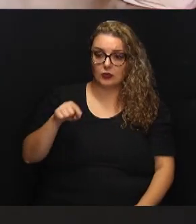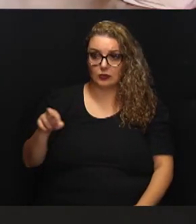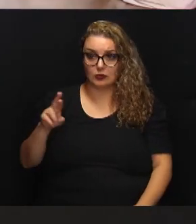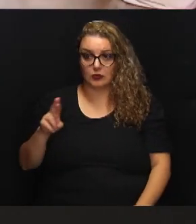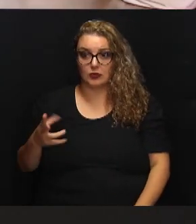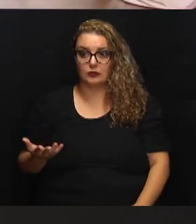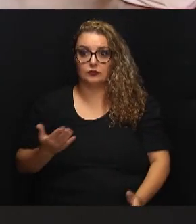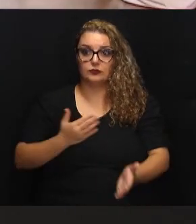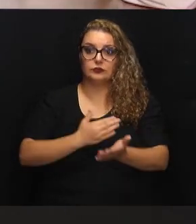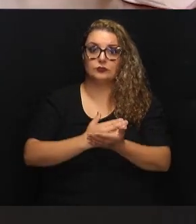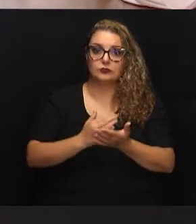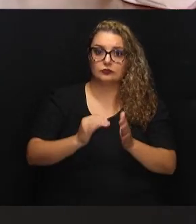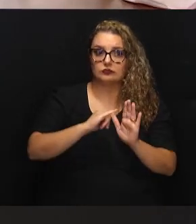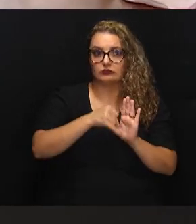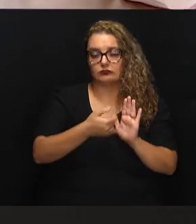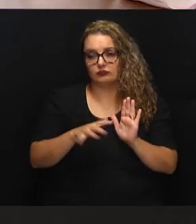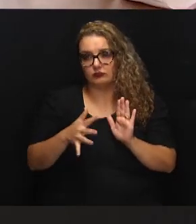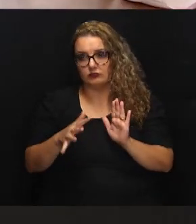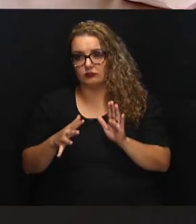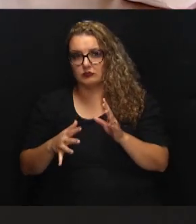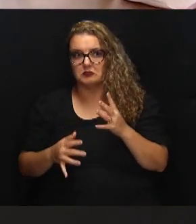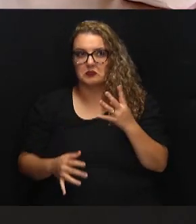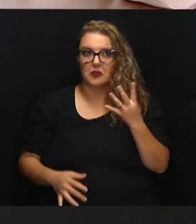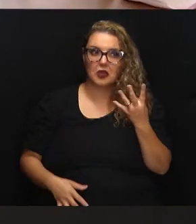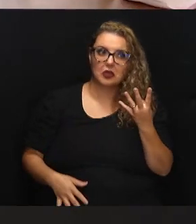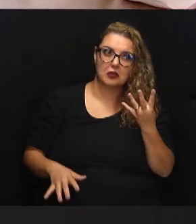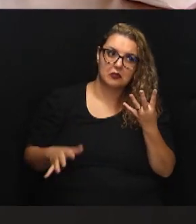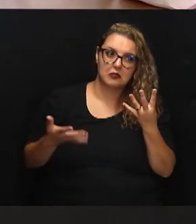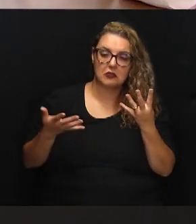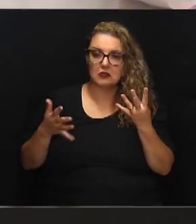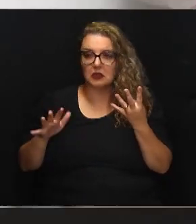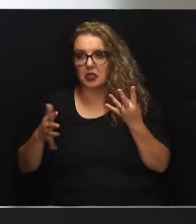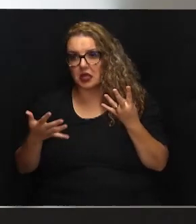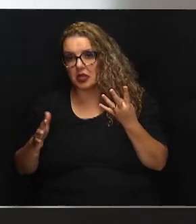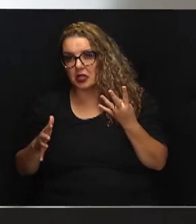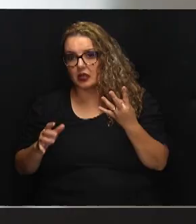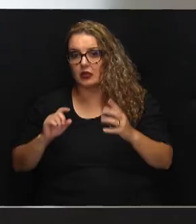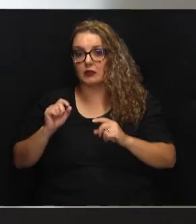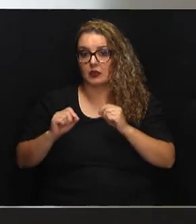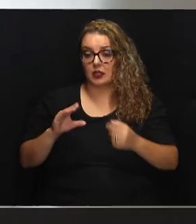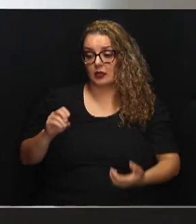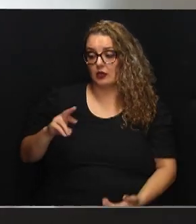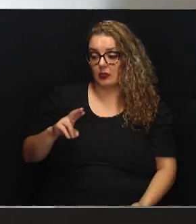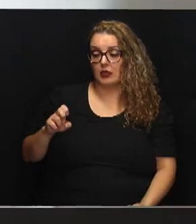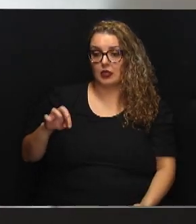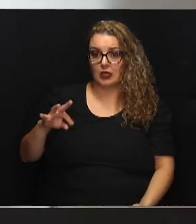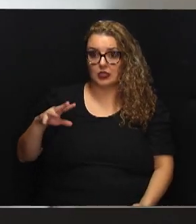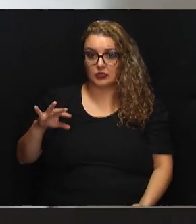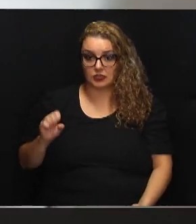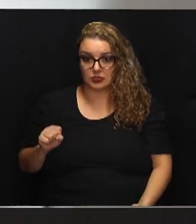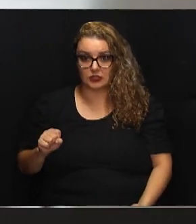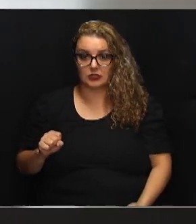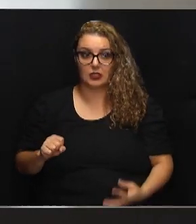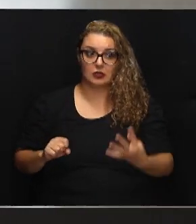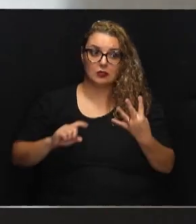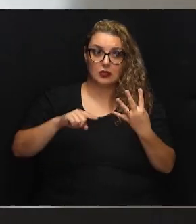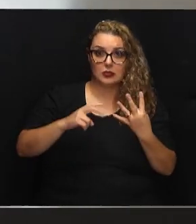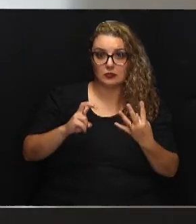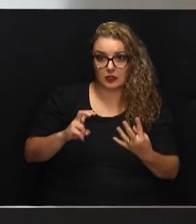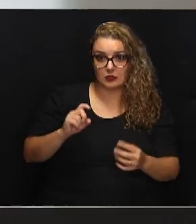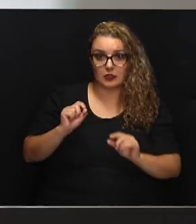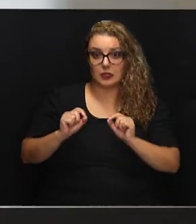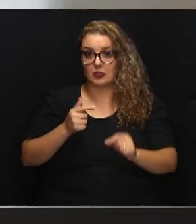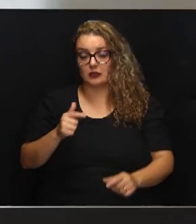de juros ali de 4, para quem é correntista, 4,5 para quem não é correntista, e isso vai subindo